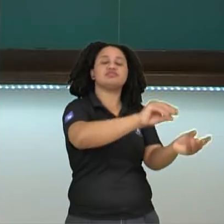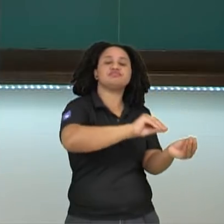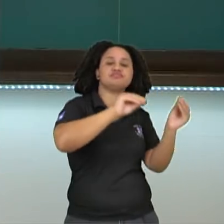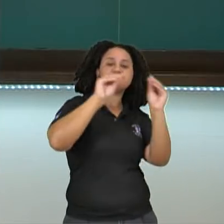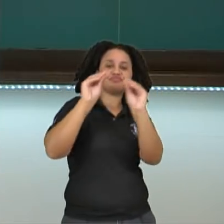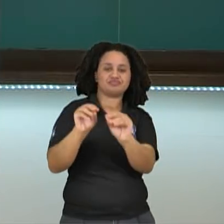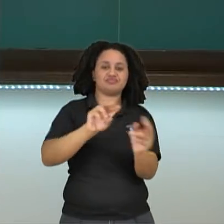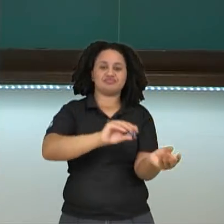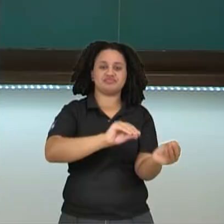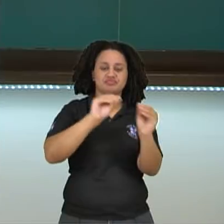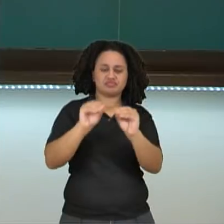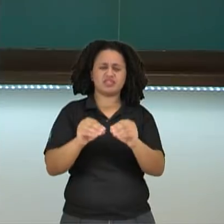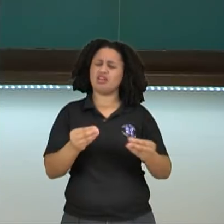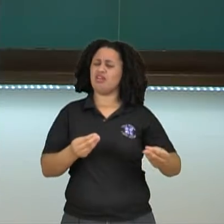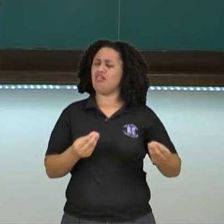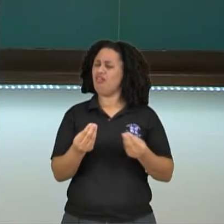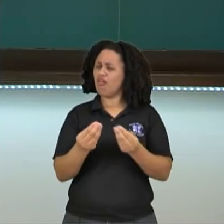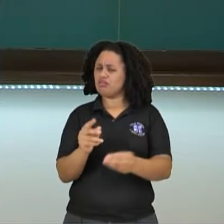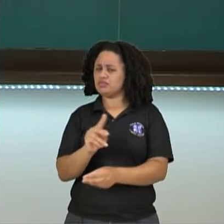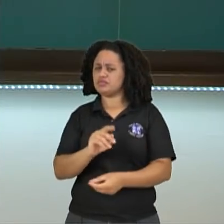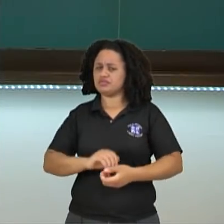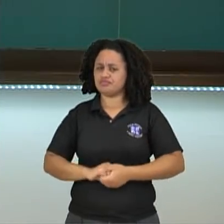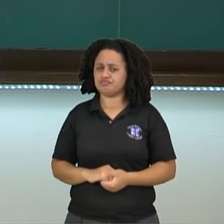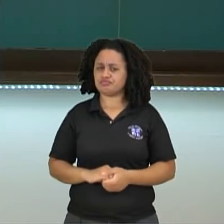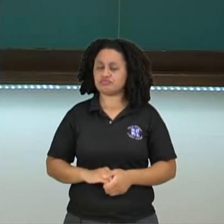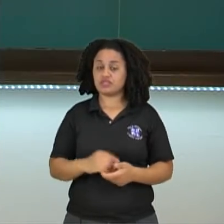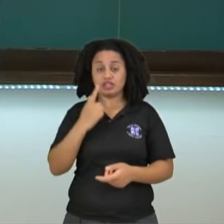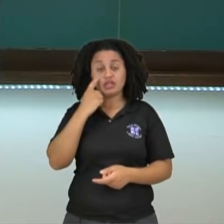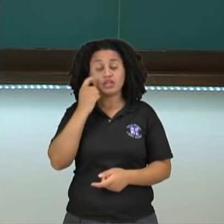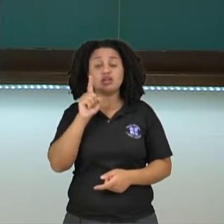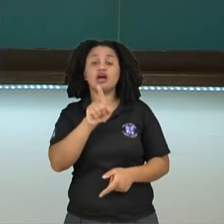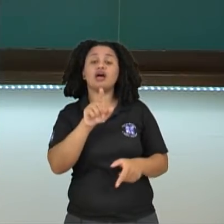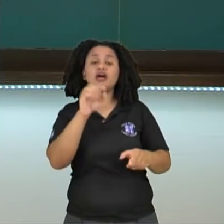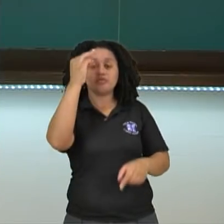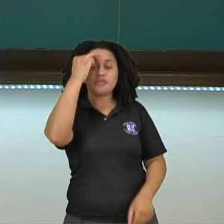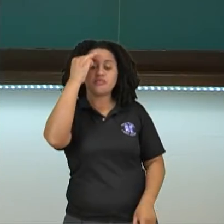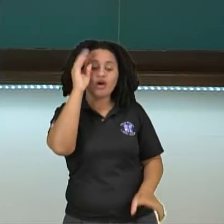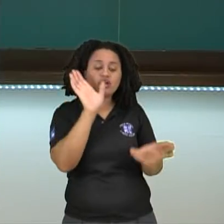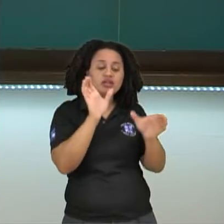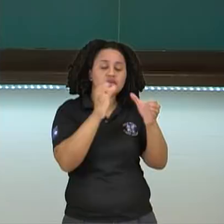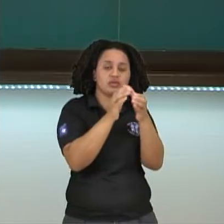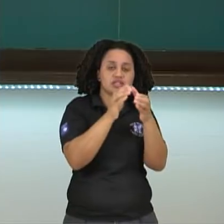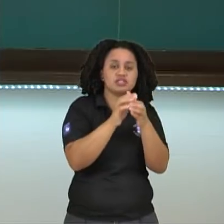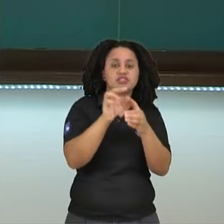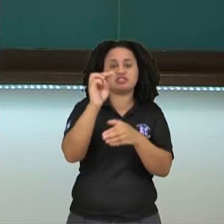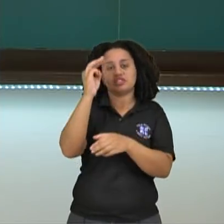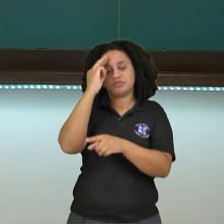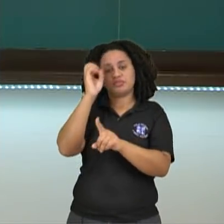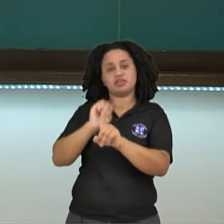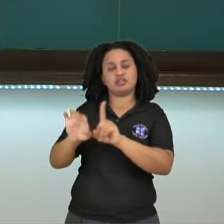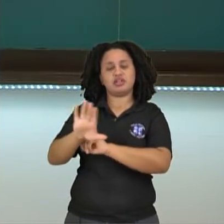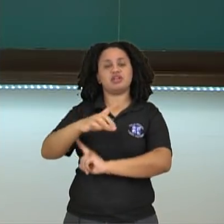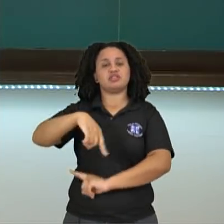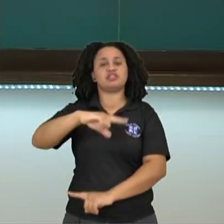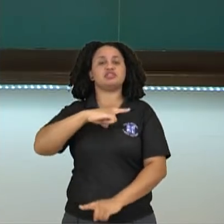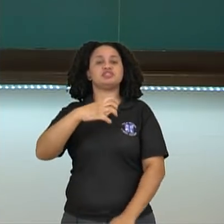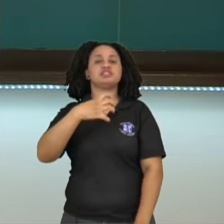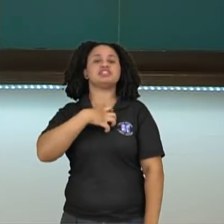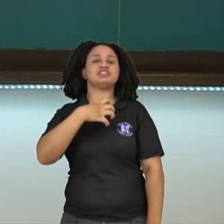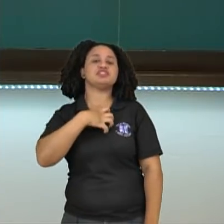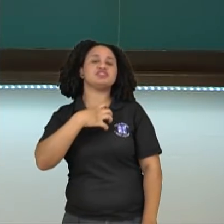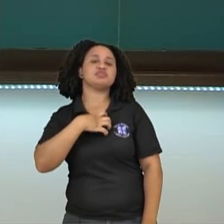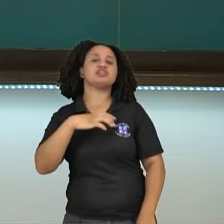assim, professor? E o mais interessante, nessa memória coletiva ou social, nós sentimos a dor, nós temos um sentimento quanto à